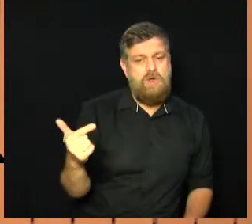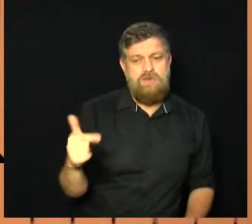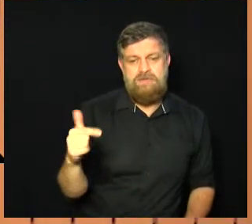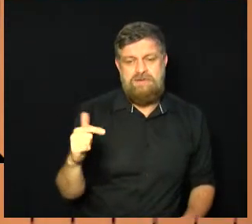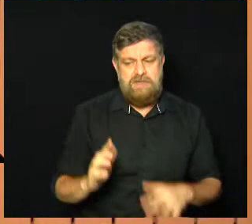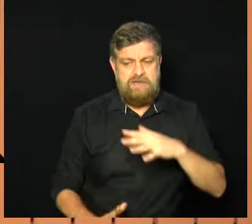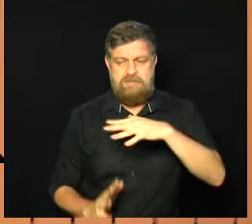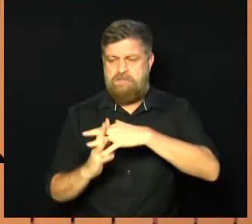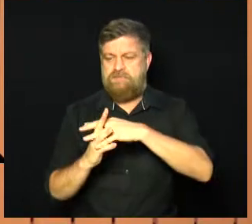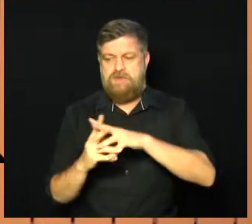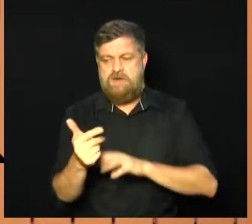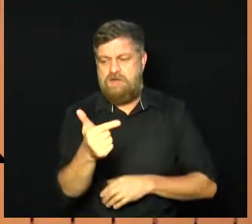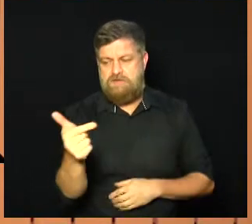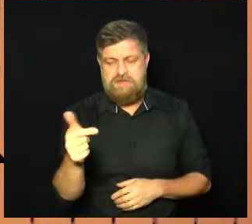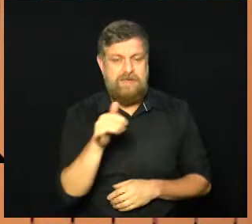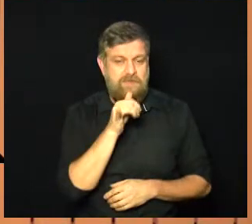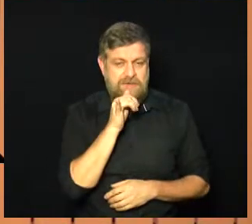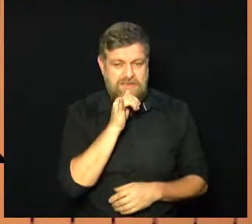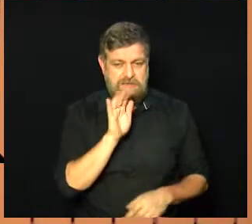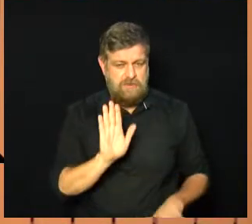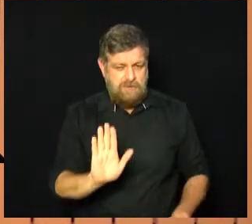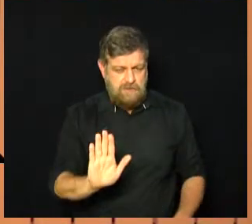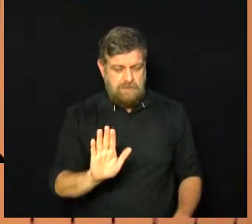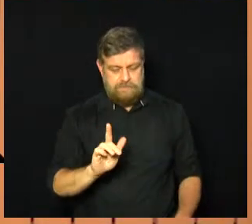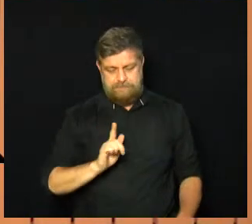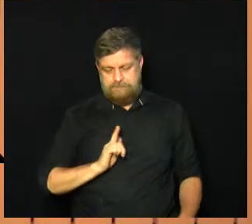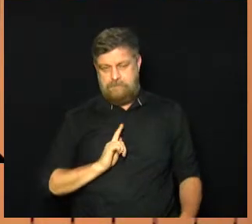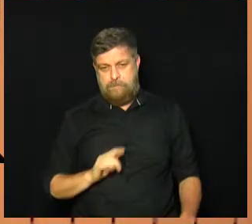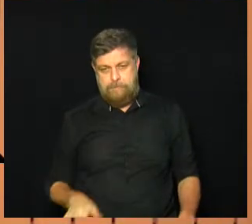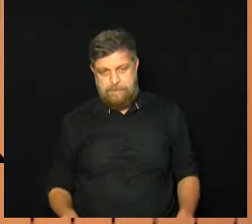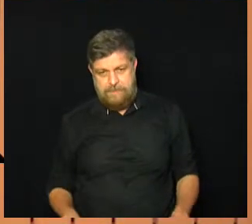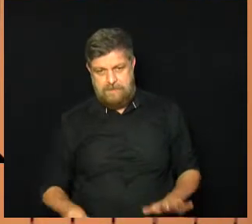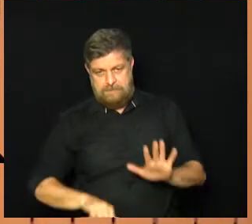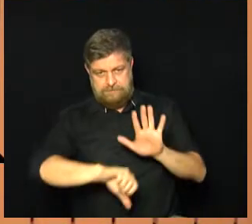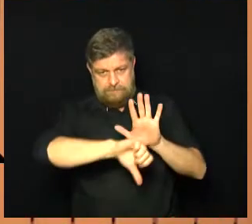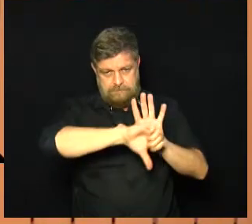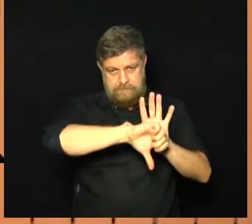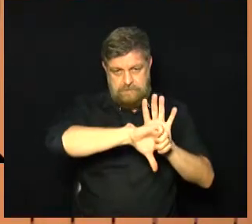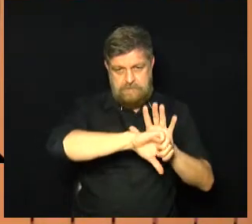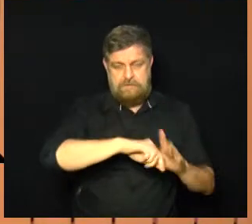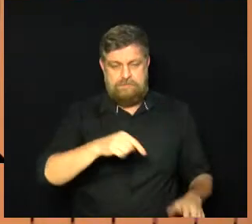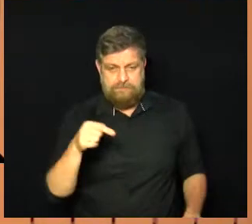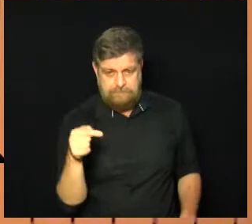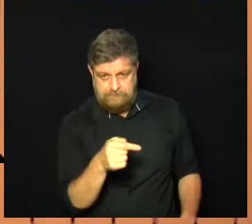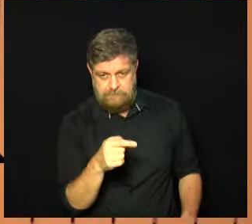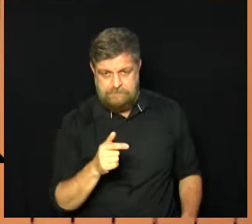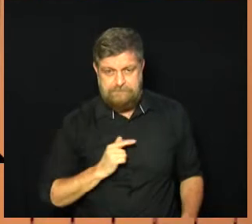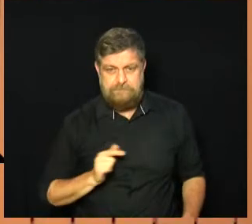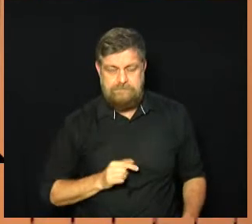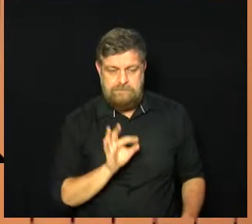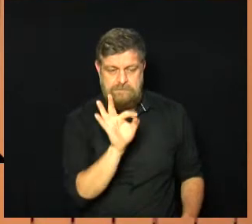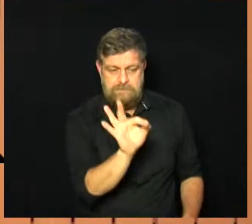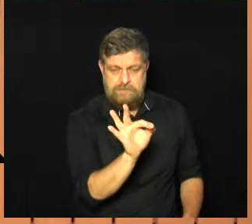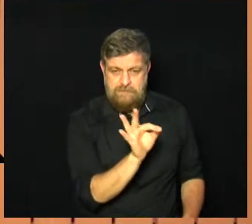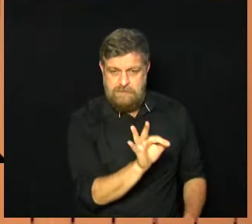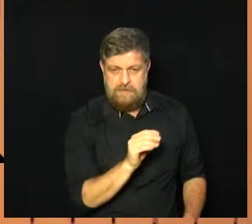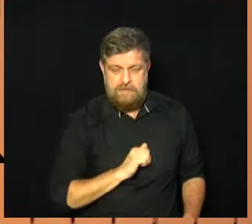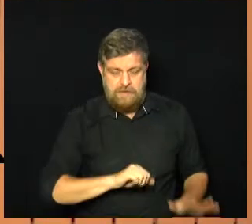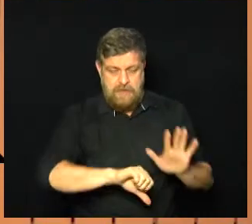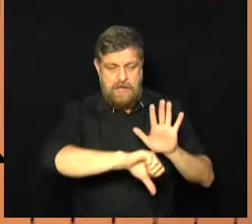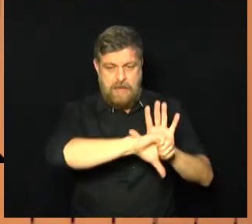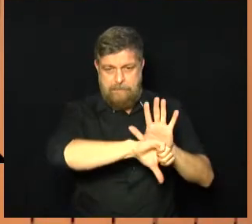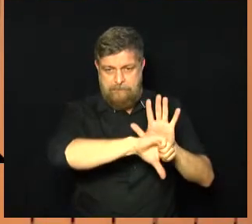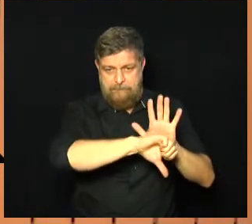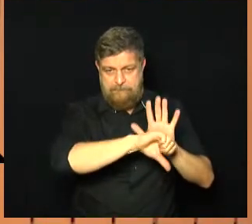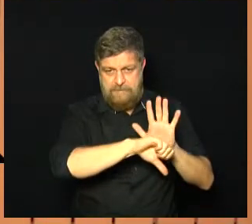excesso. Então, por exemplo, existe, né, o crime da bagatela, que é justamente a proporcionalidade das penas que são aplicadas